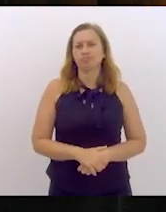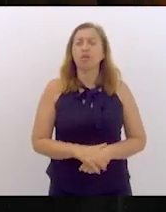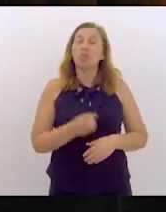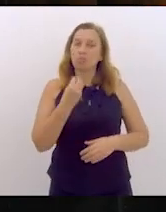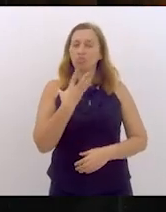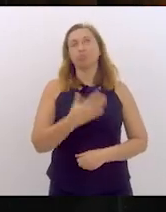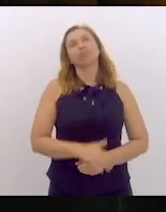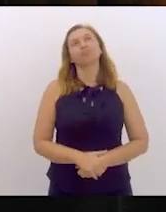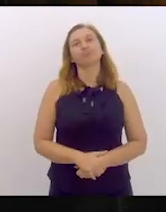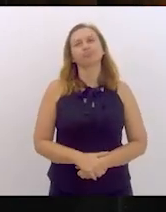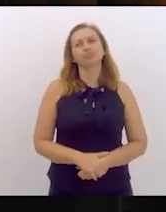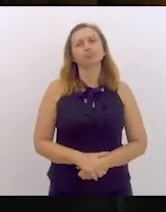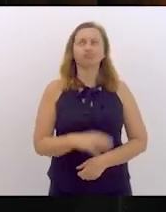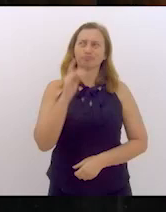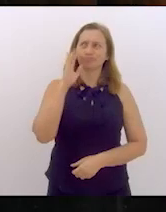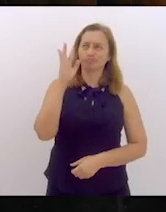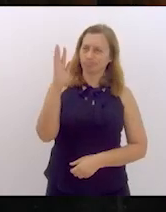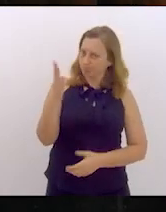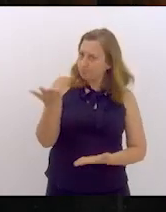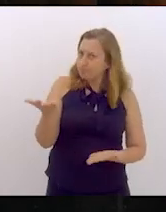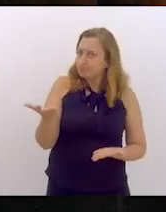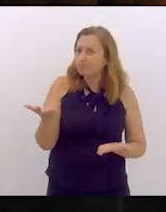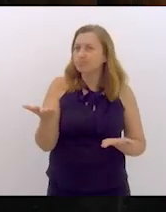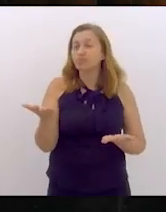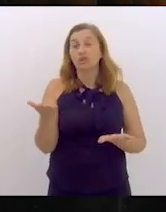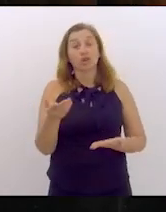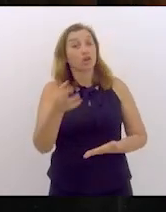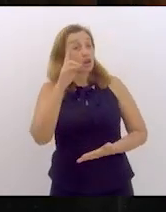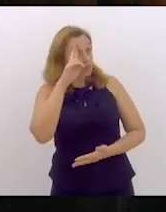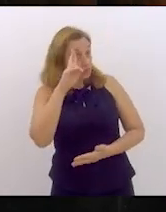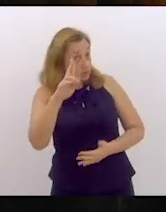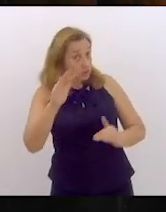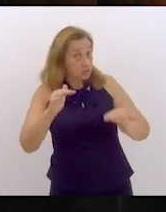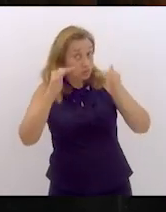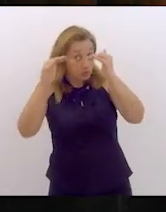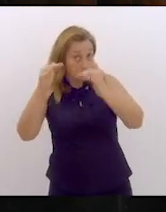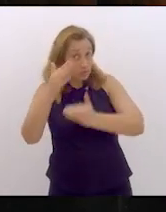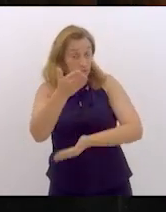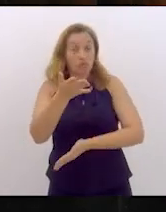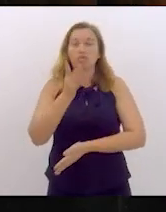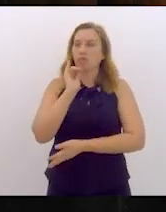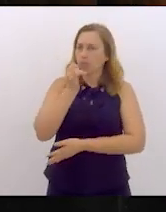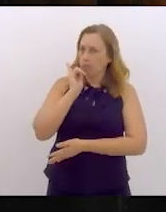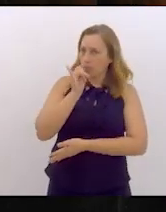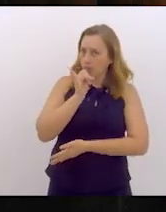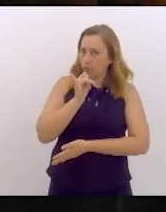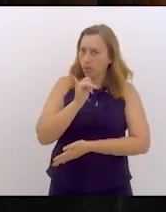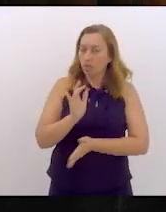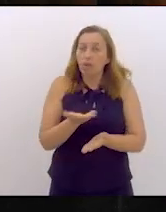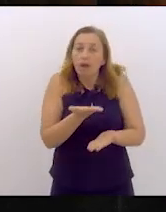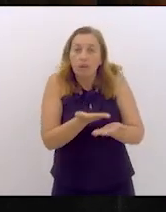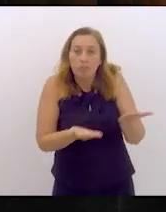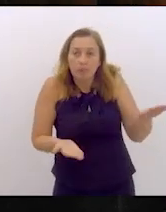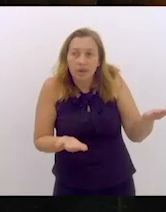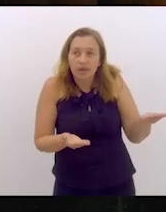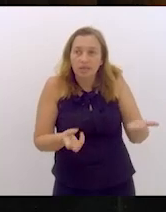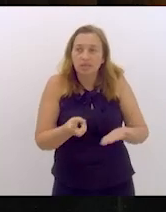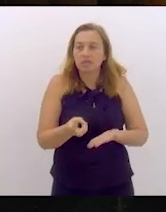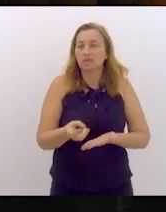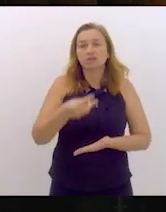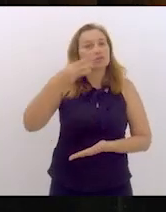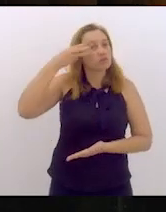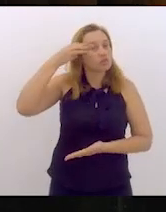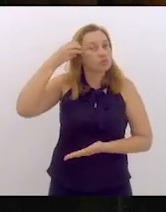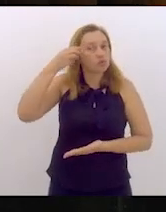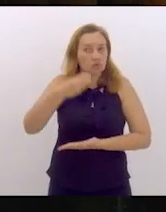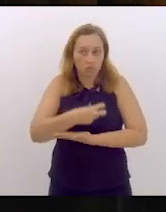é bom imaginávamos e vou a cedência foi relator que com a perda de Mandato do